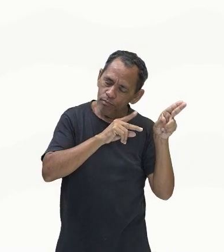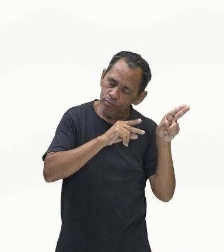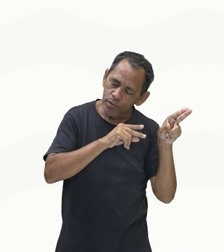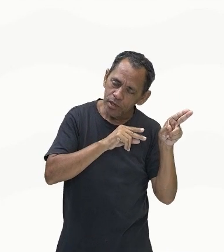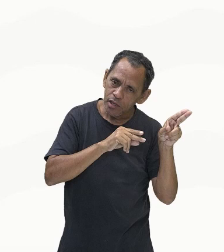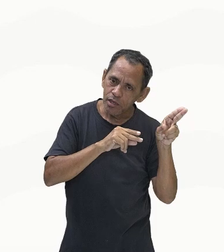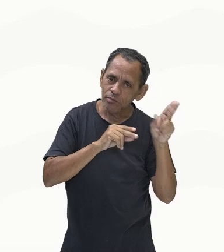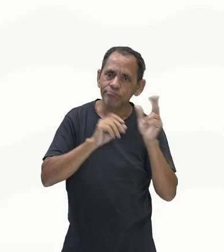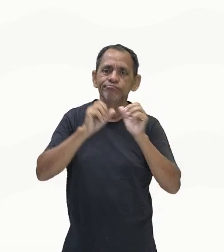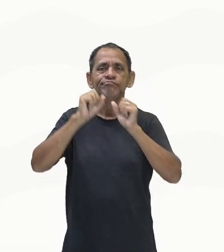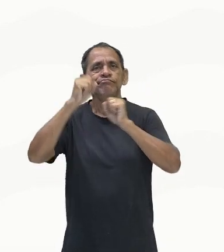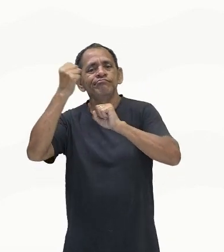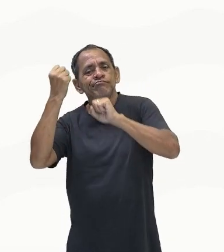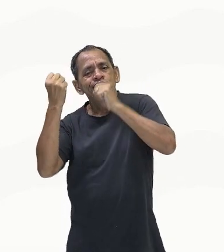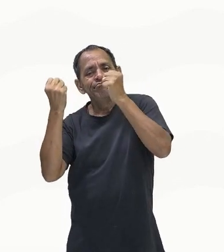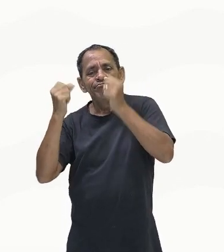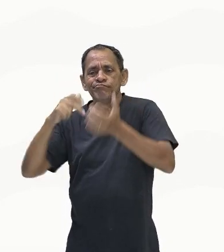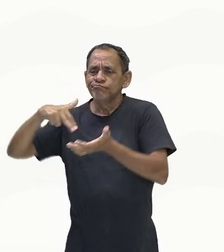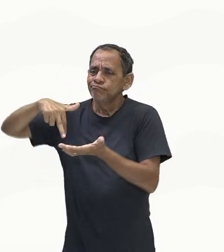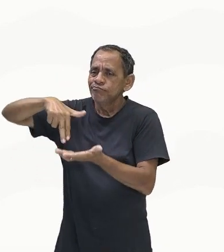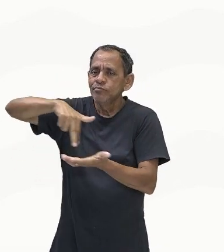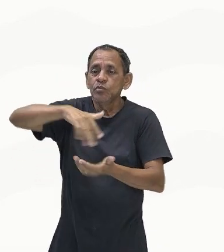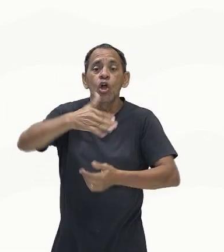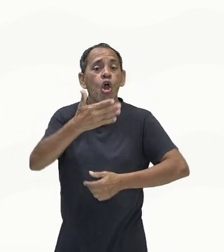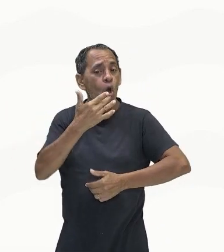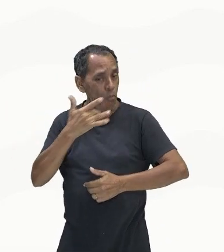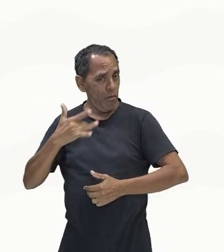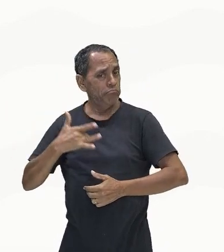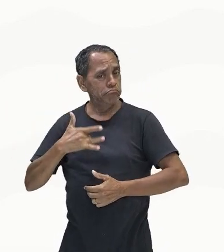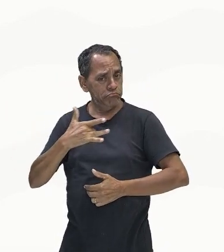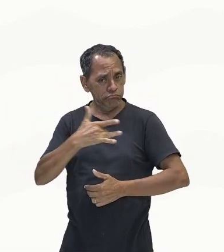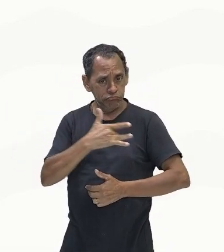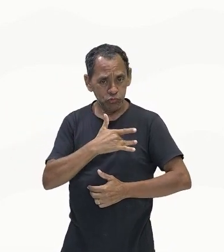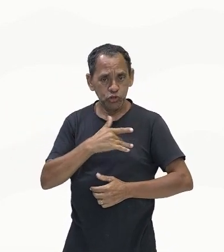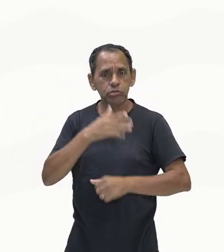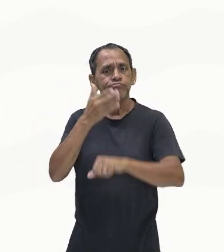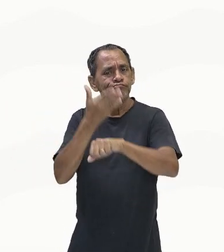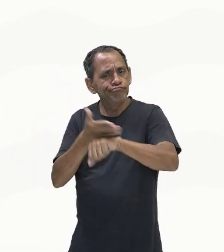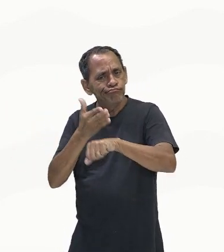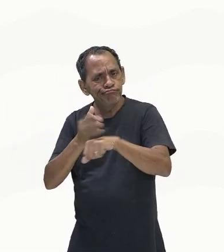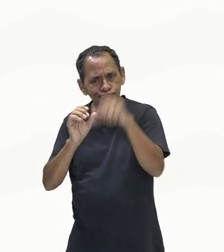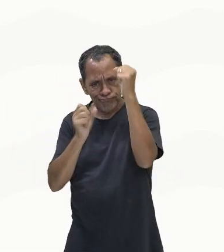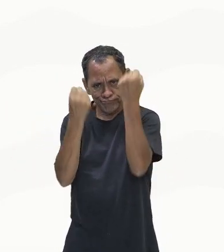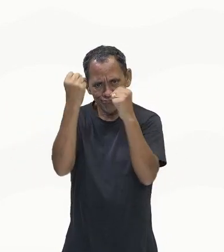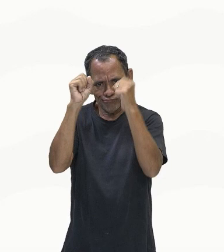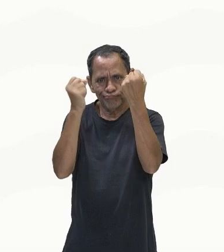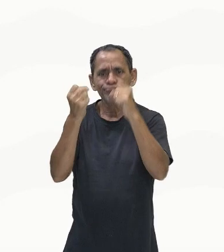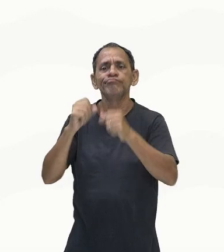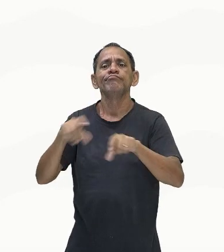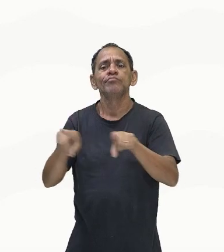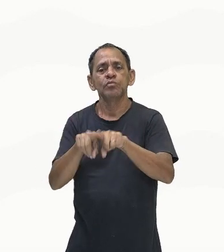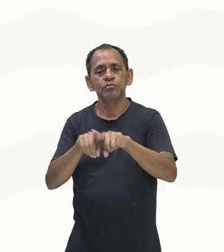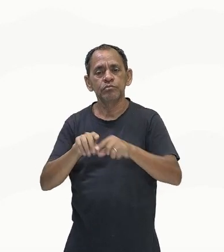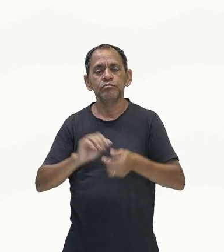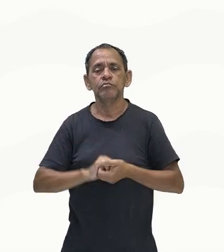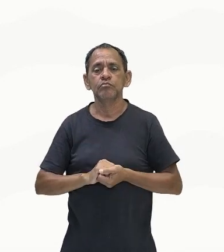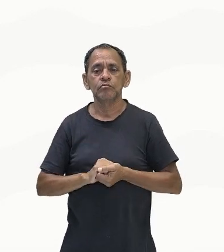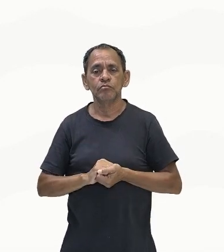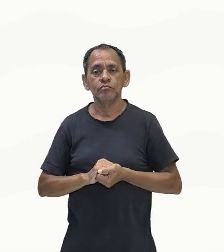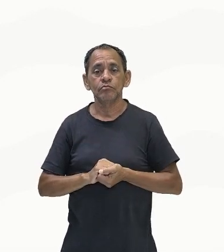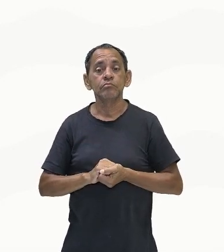alongar-se, caminhar, comer de forma saudável e praticar esportes. Isso aqui eu estou falando do